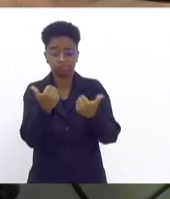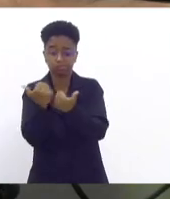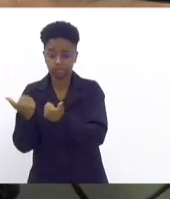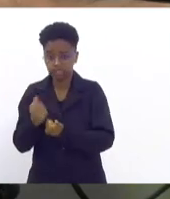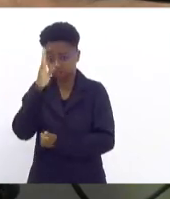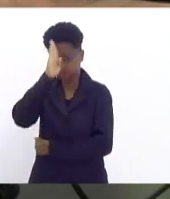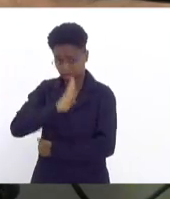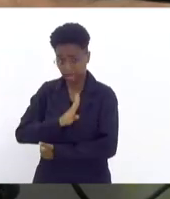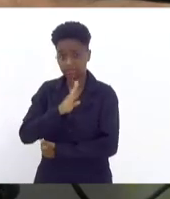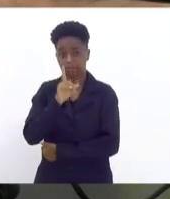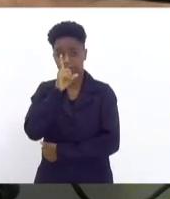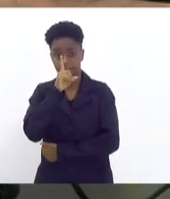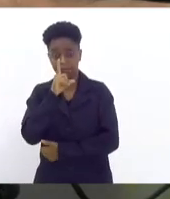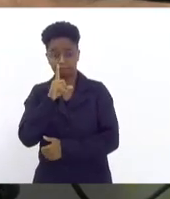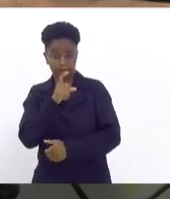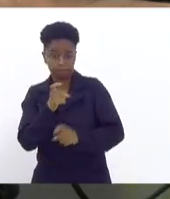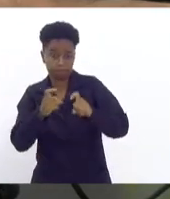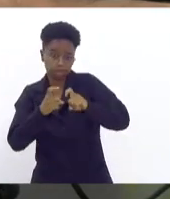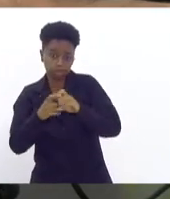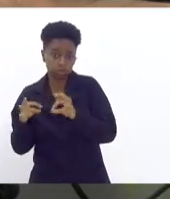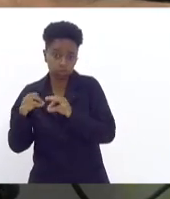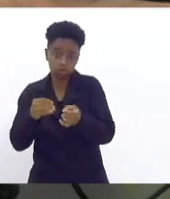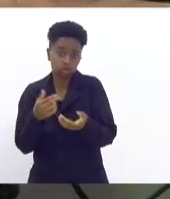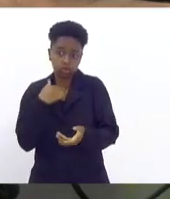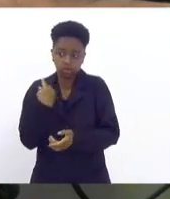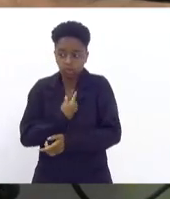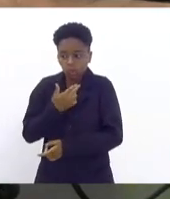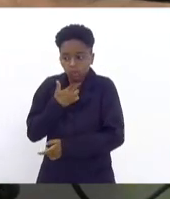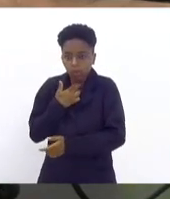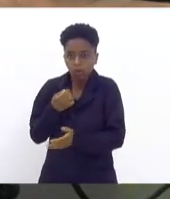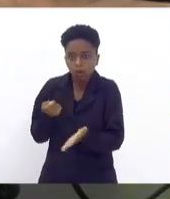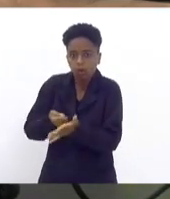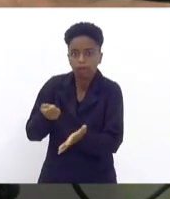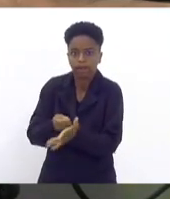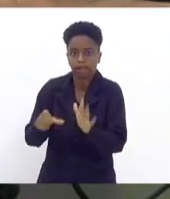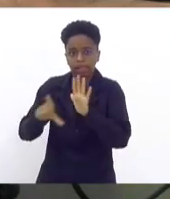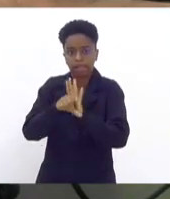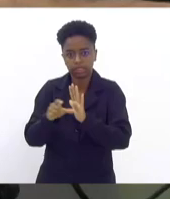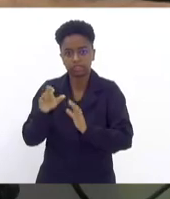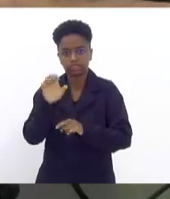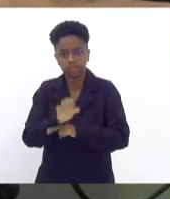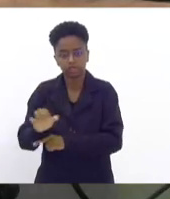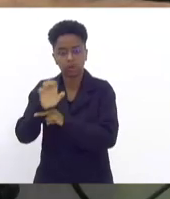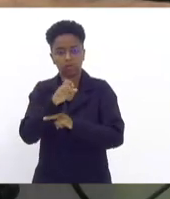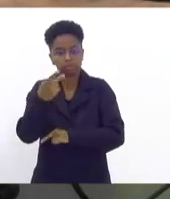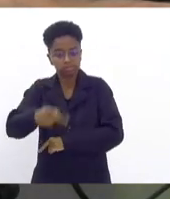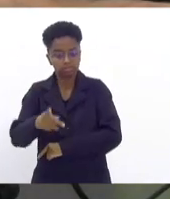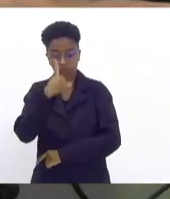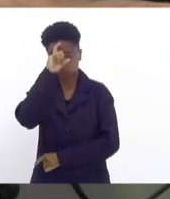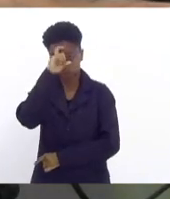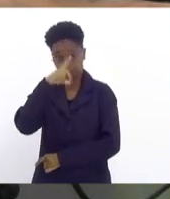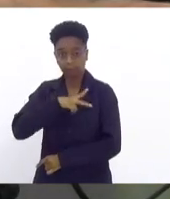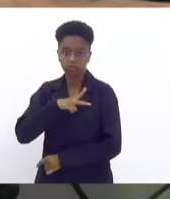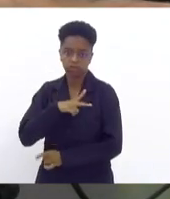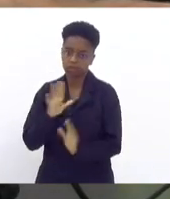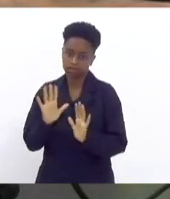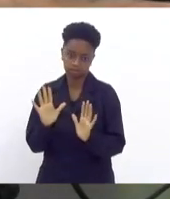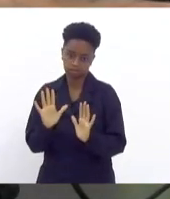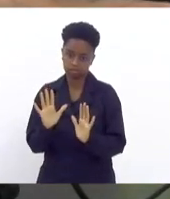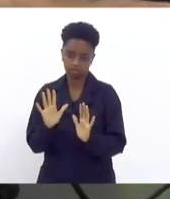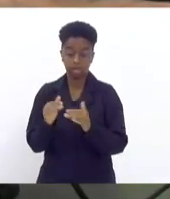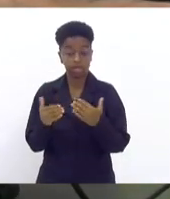todos, não é possível que a gente imponha isso por uma lei estadual a um hospital particular. Então,